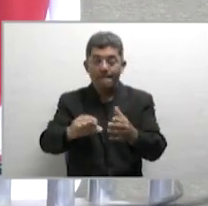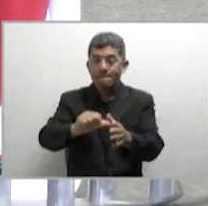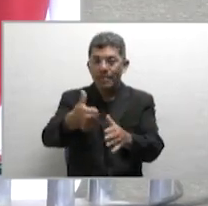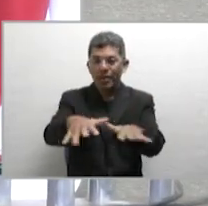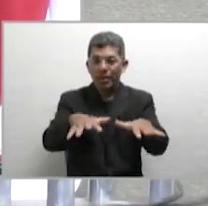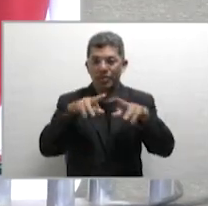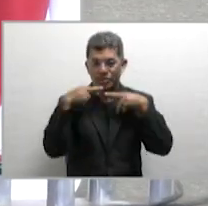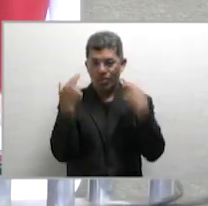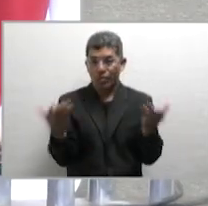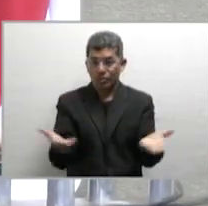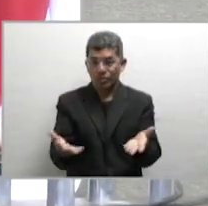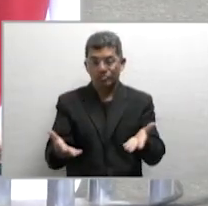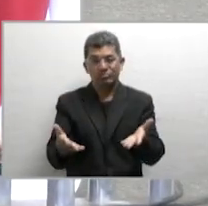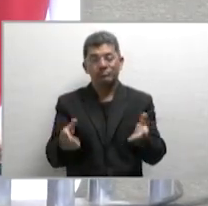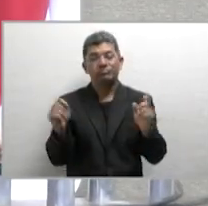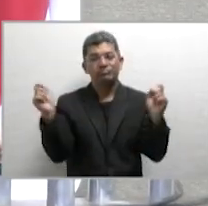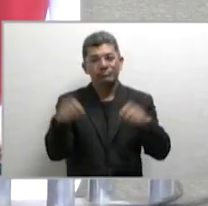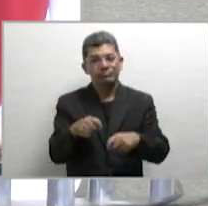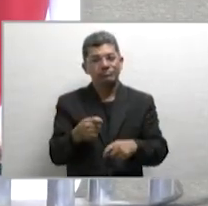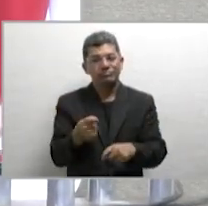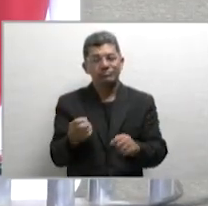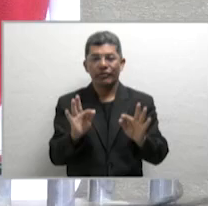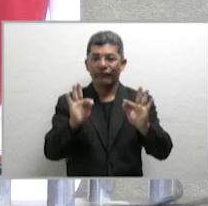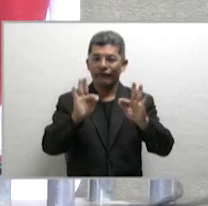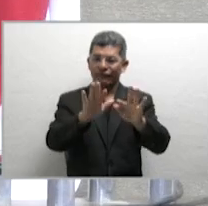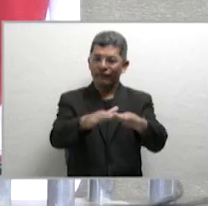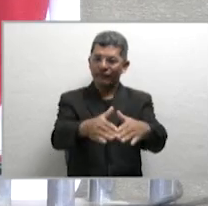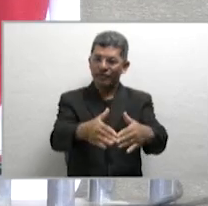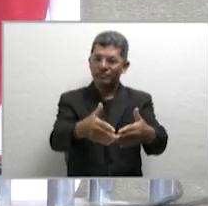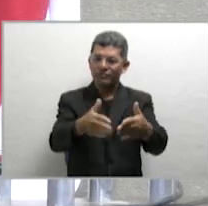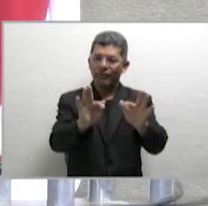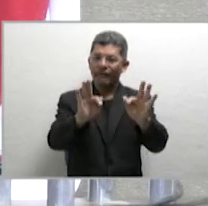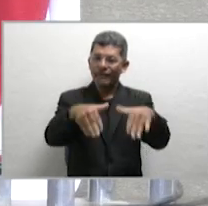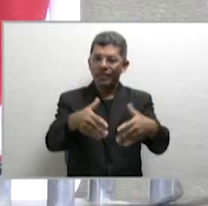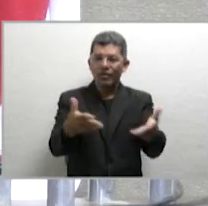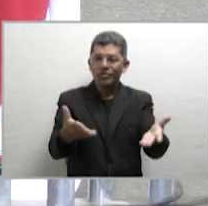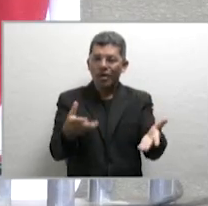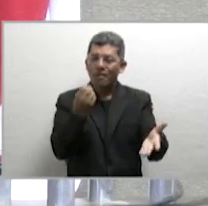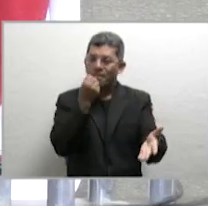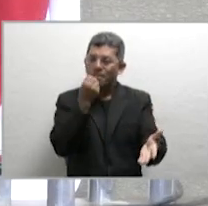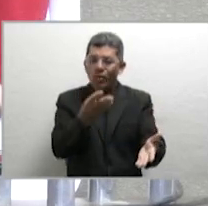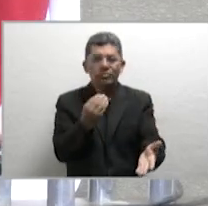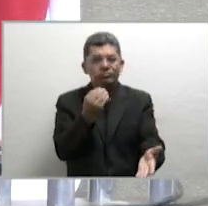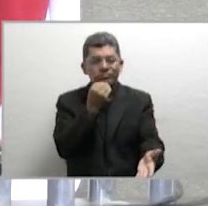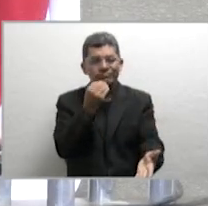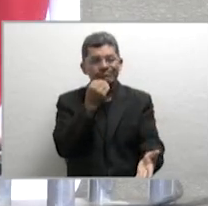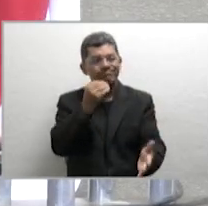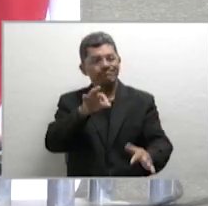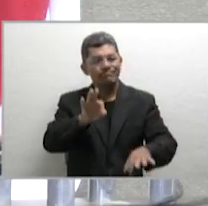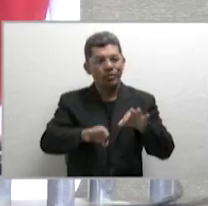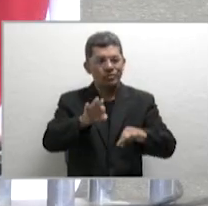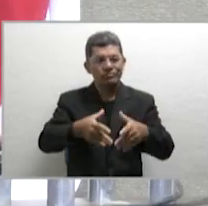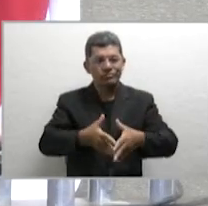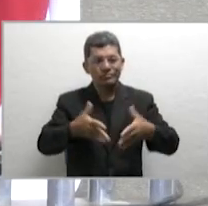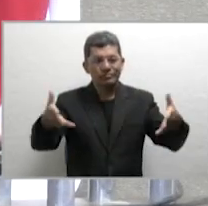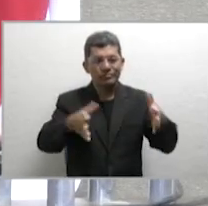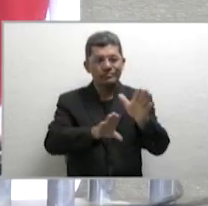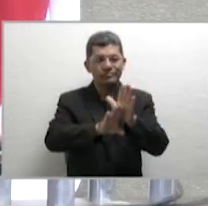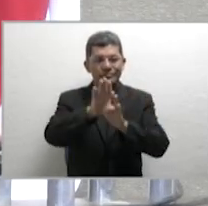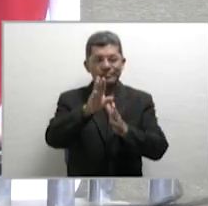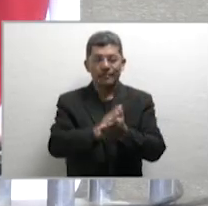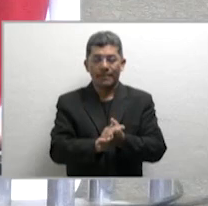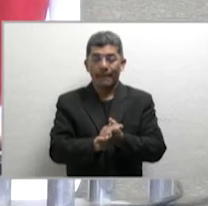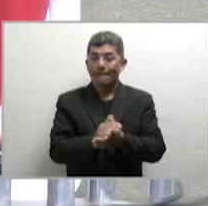sessão plenária está se encerrando de uma forma muito calorosa e, com certeza, produtiva. E